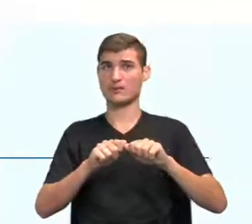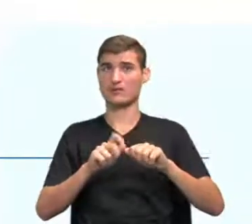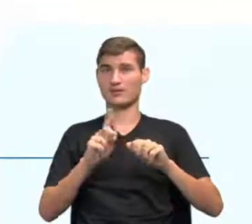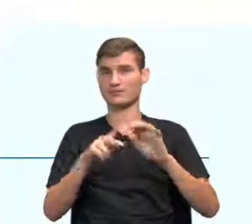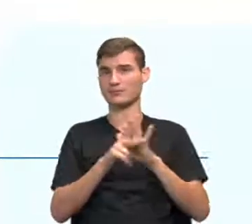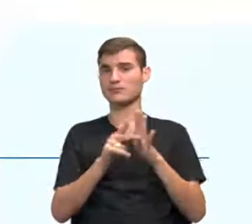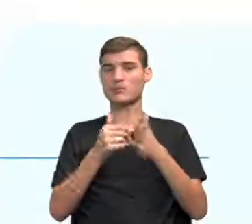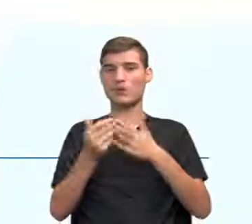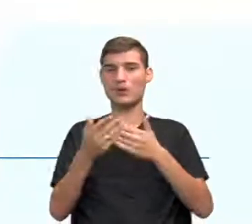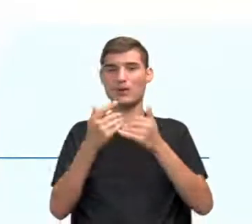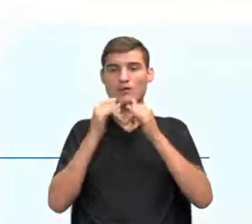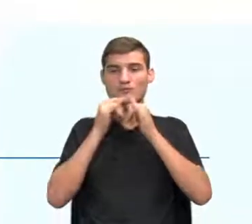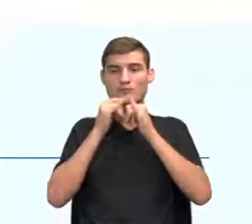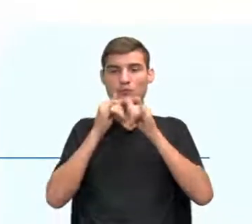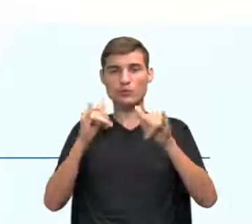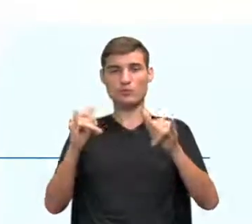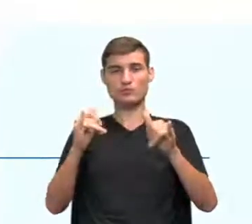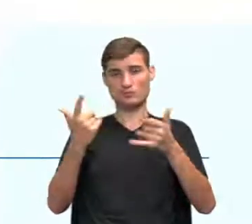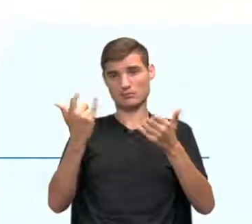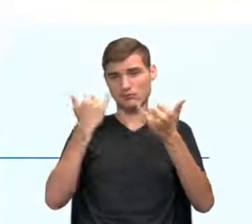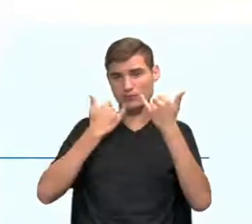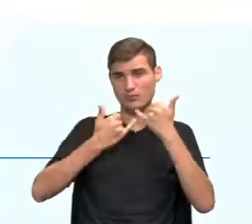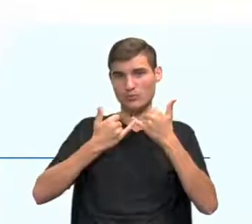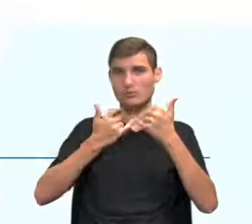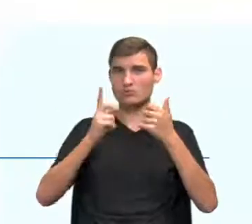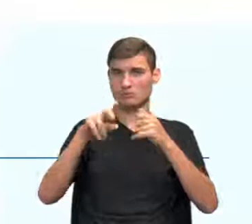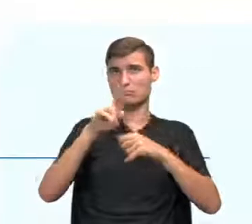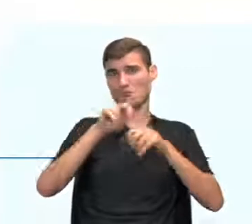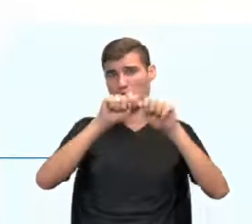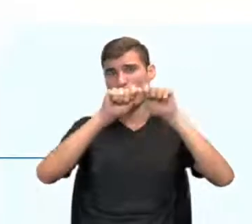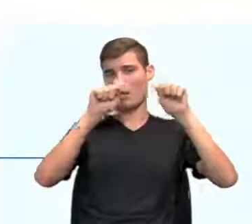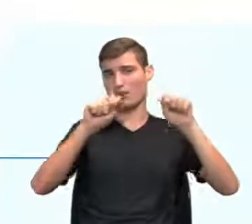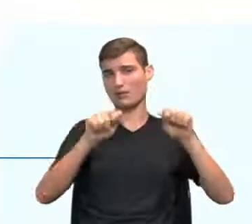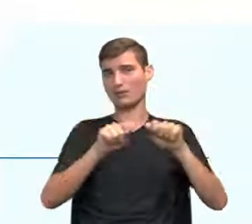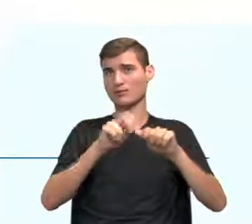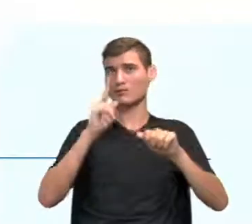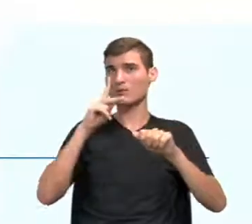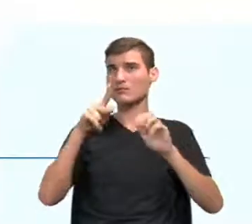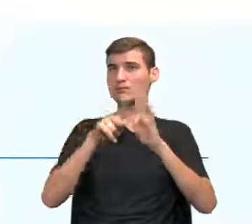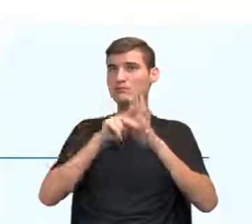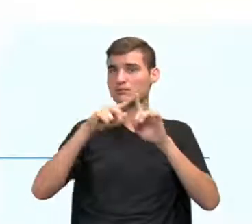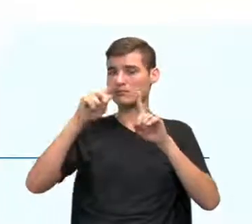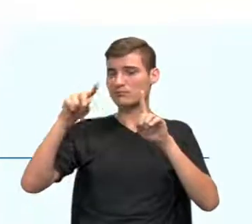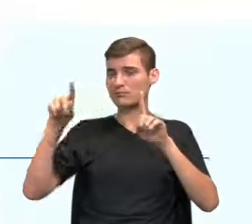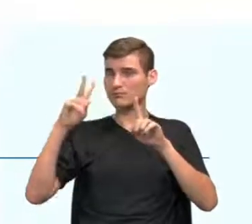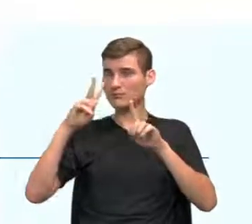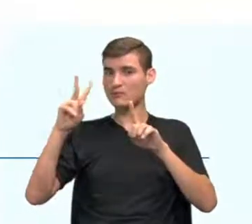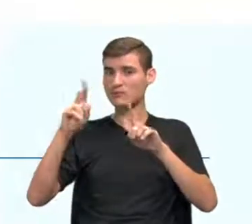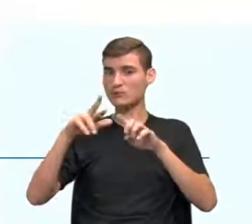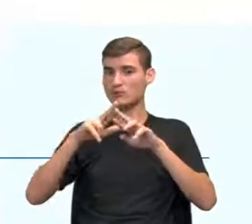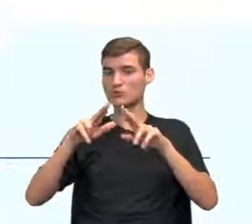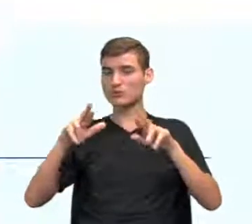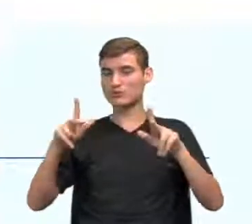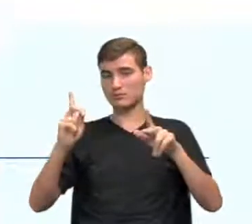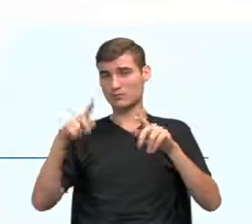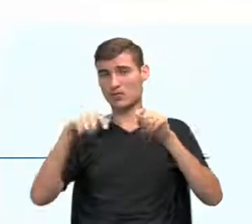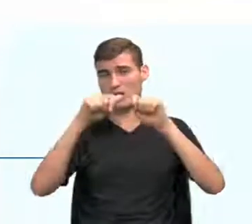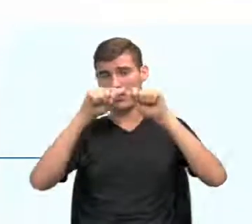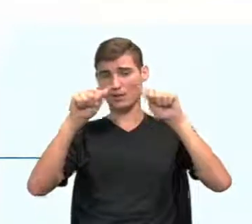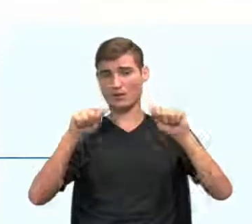é o meu sinal, o sinal analógico. Olha, parece até um ECG isso daqui. Então, tem o sinal